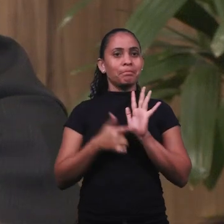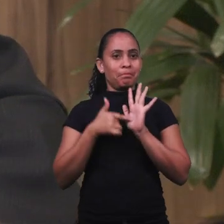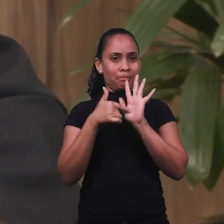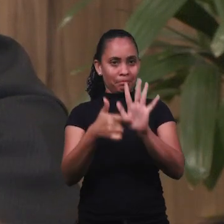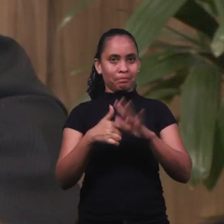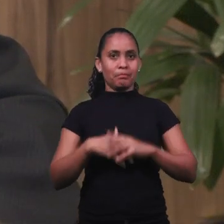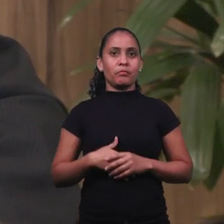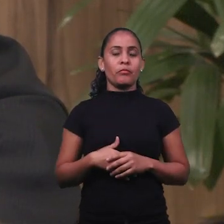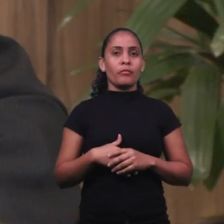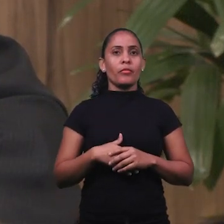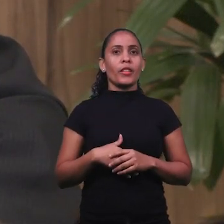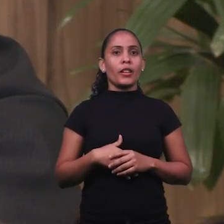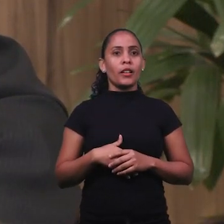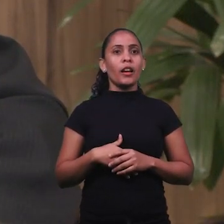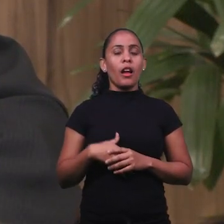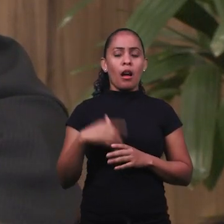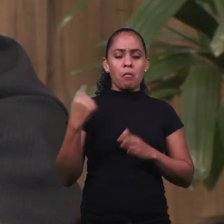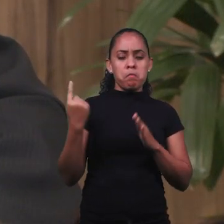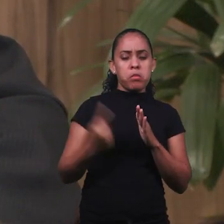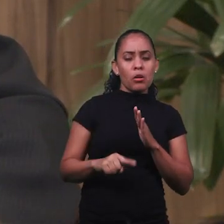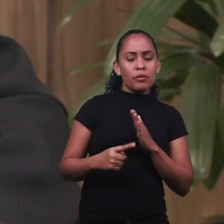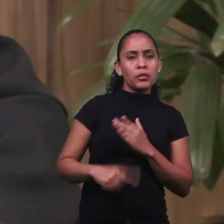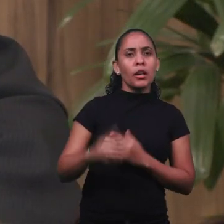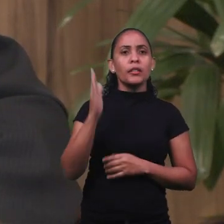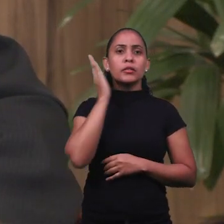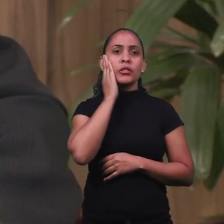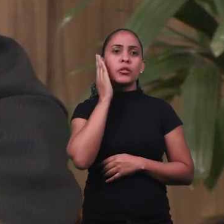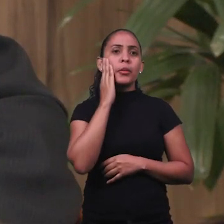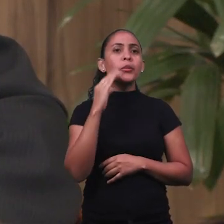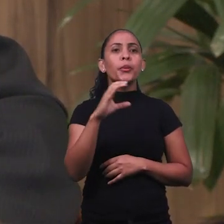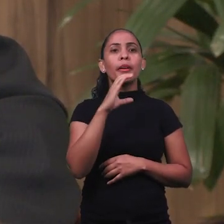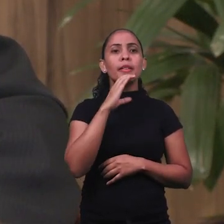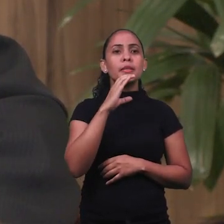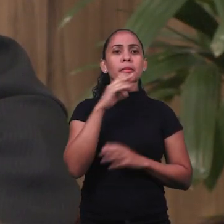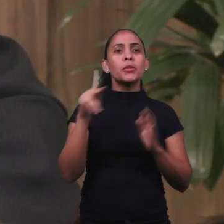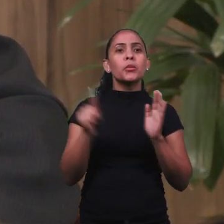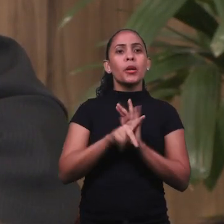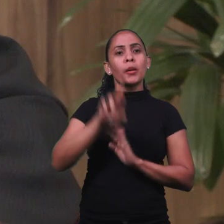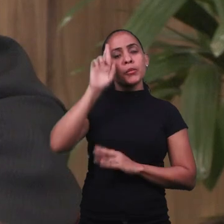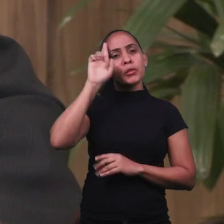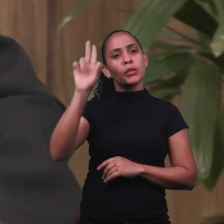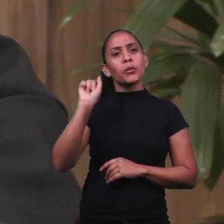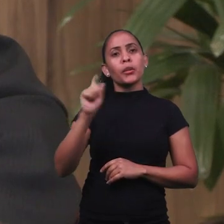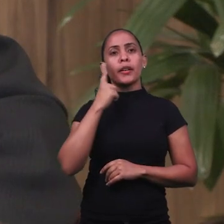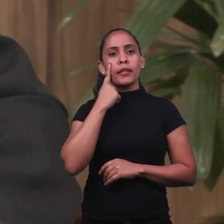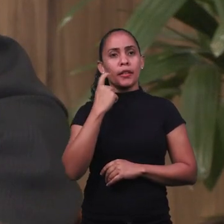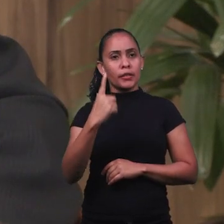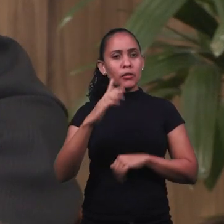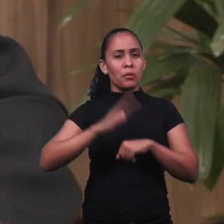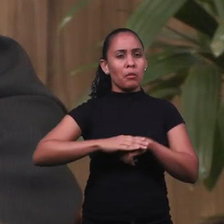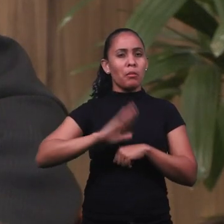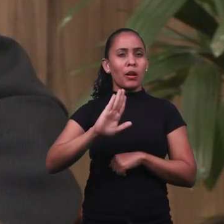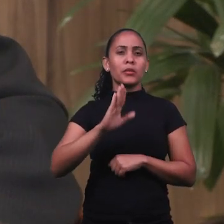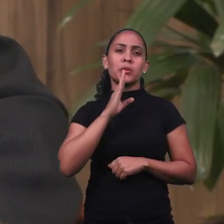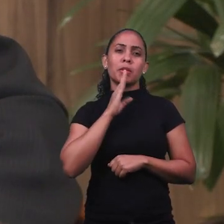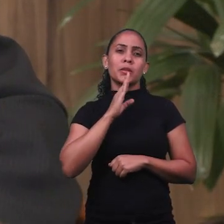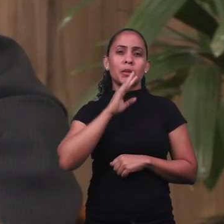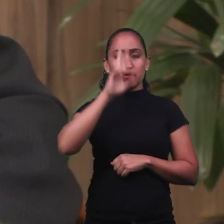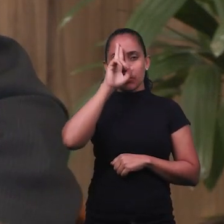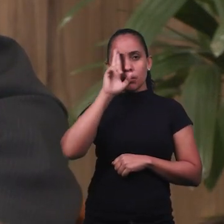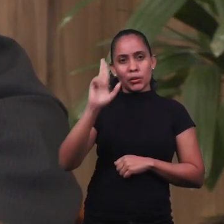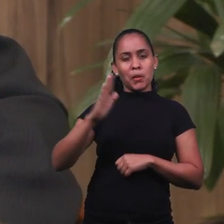é? Cada dia mais a profundidade do conhecimento do Senhor. E é interessante que quanto mais nós conhecemos ao